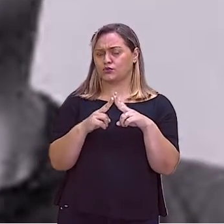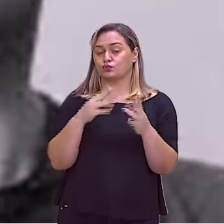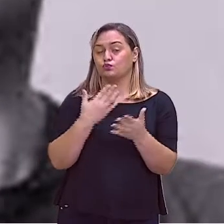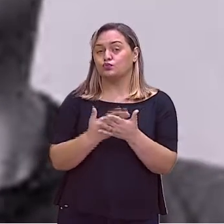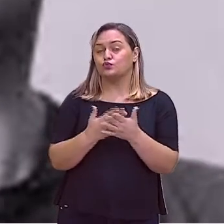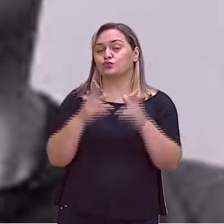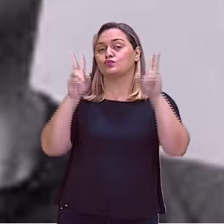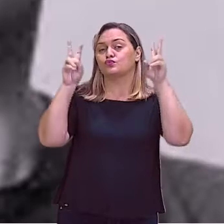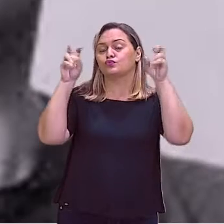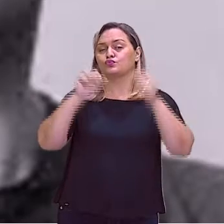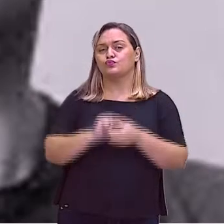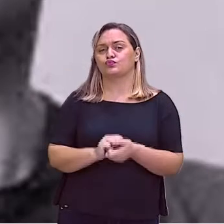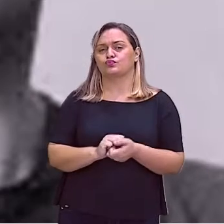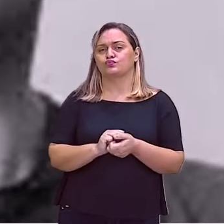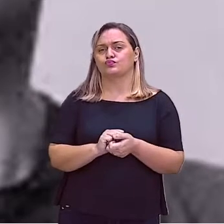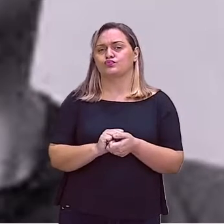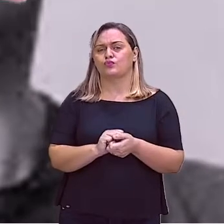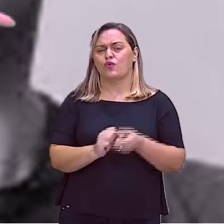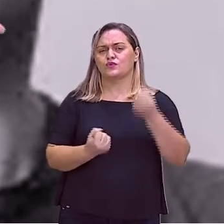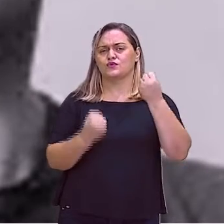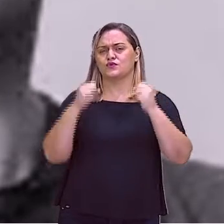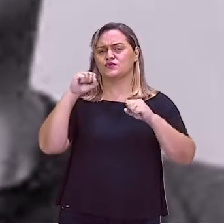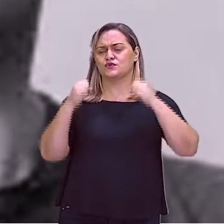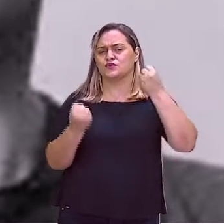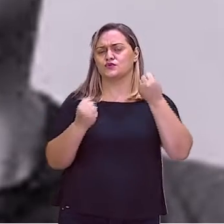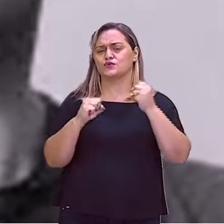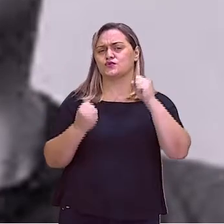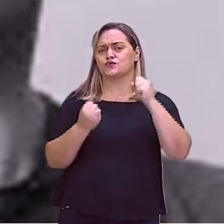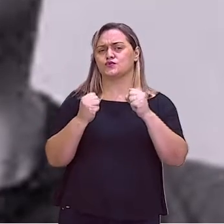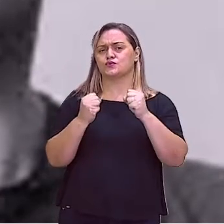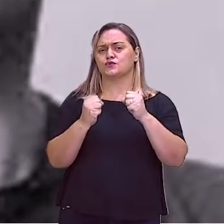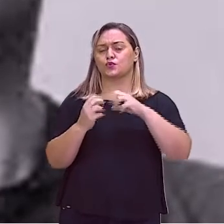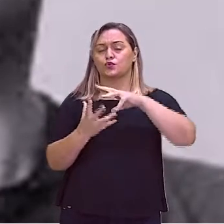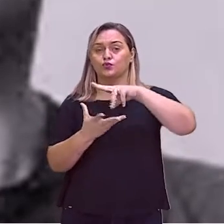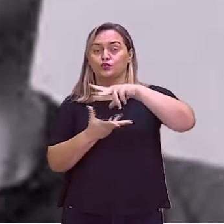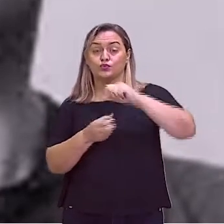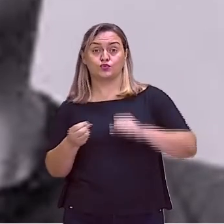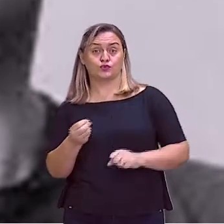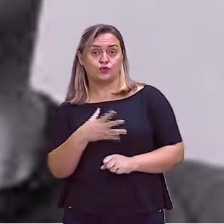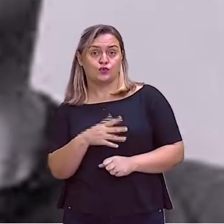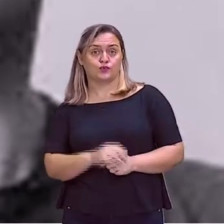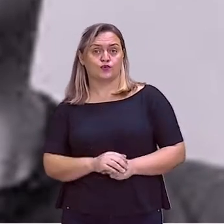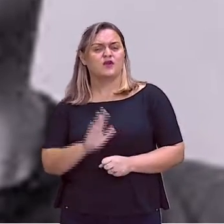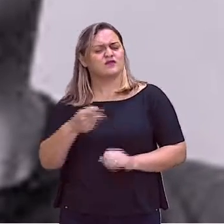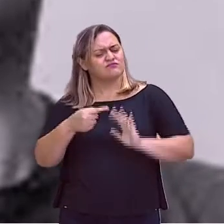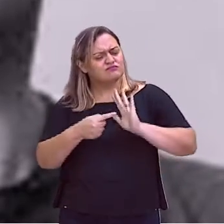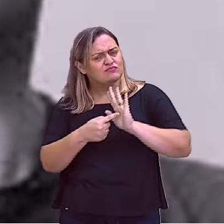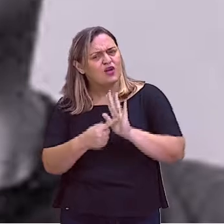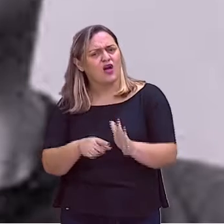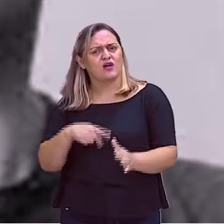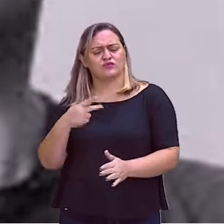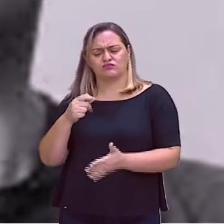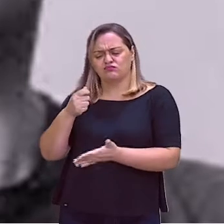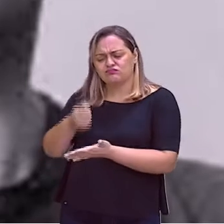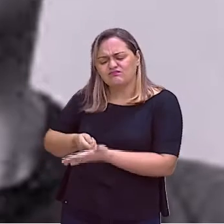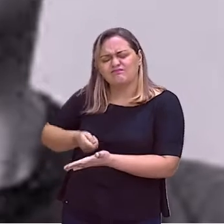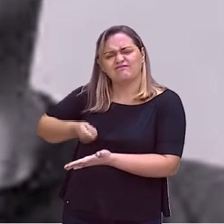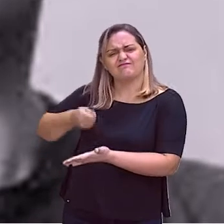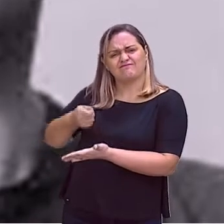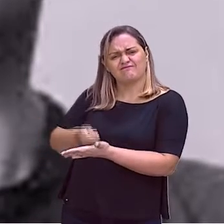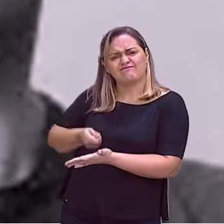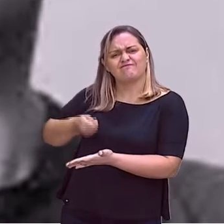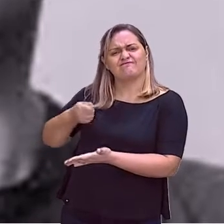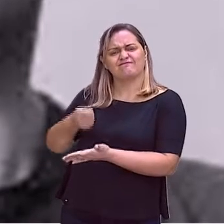intitulado Os Exercícios Físicos do Mundo Moderno, que já demonstrava seu engajamento no